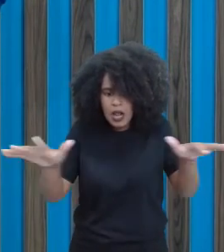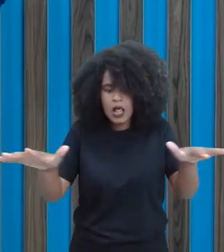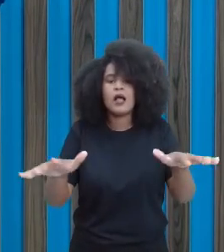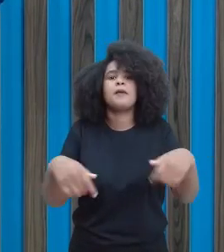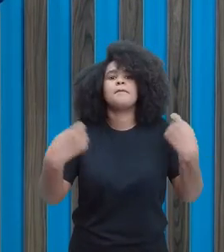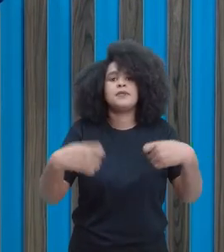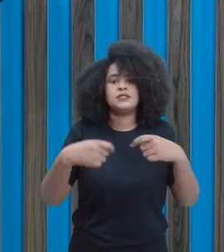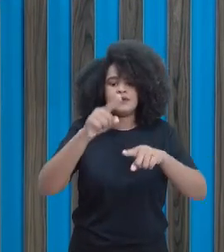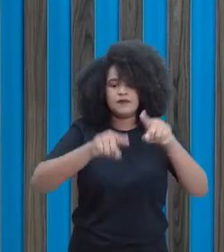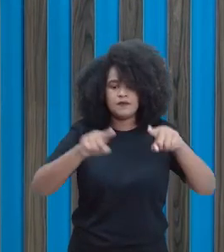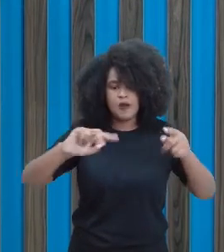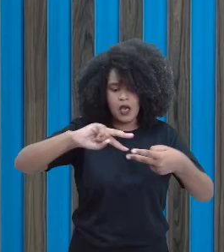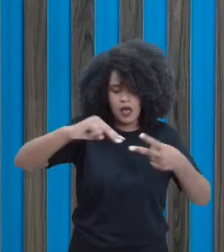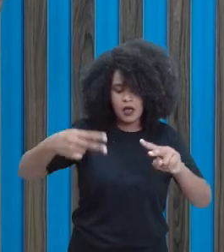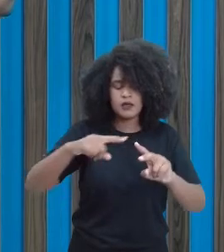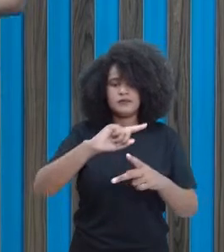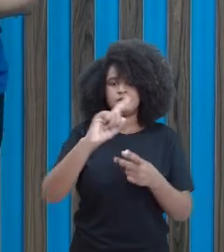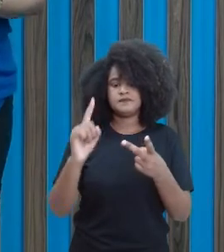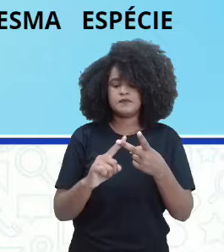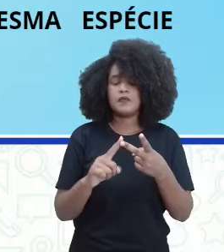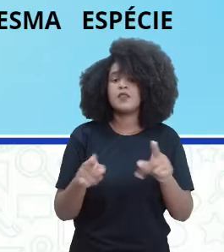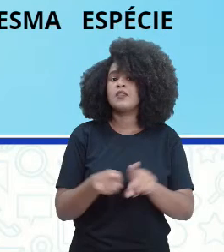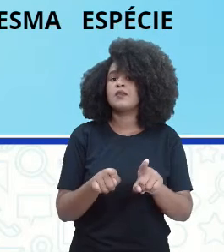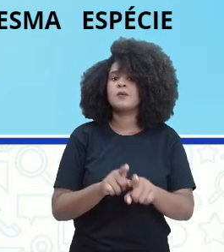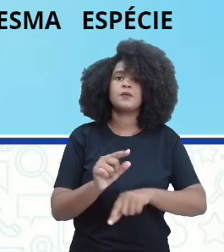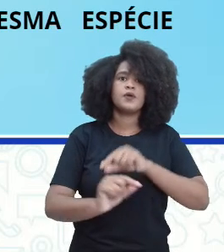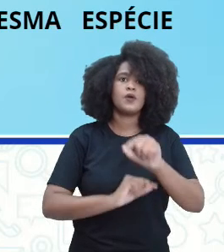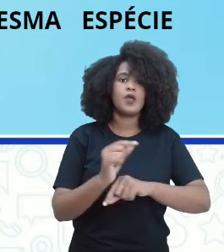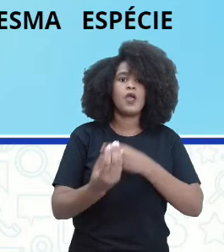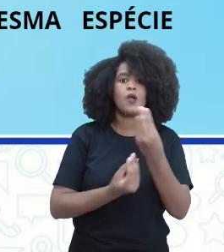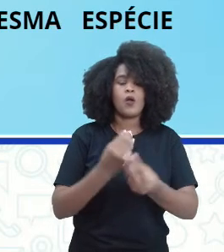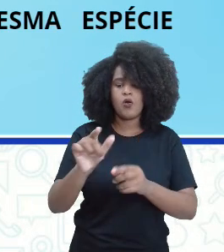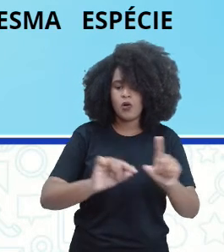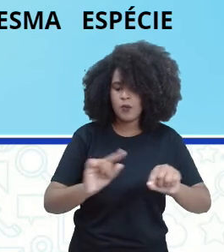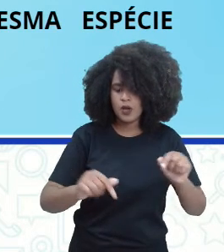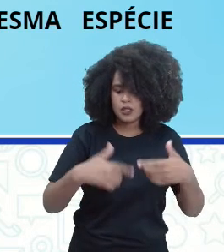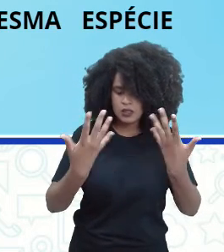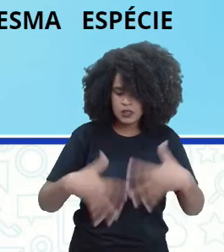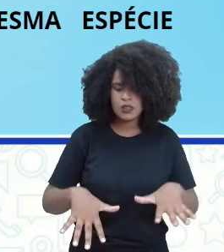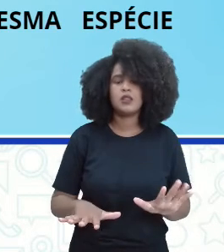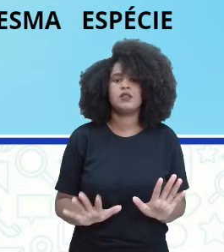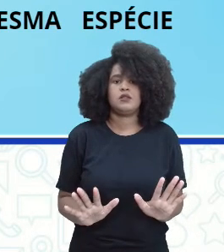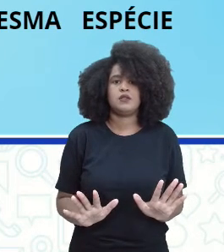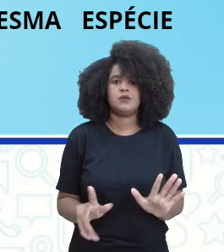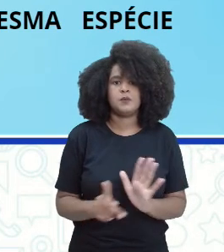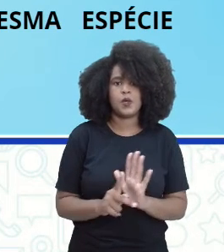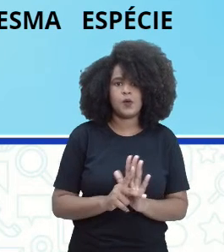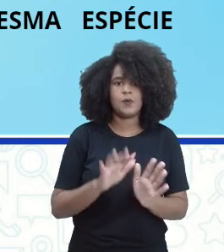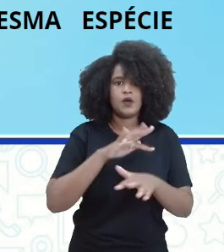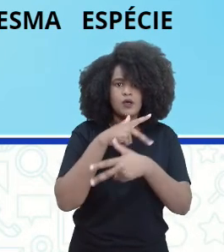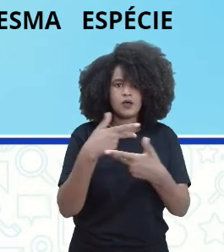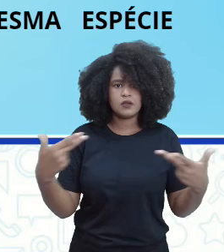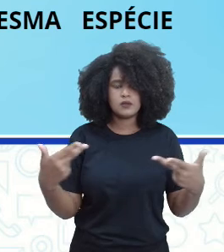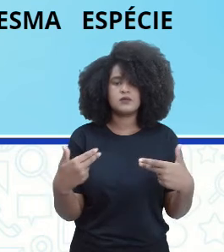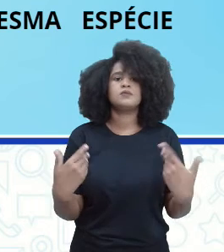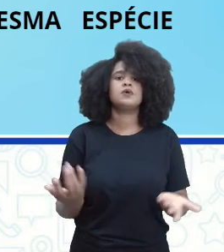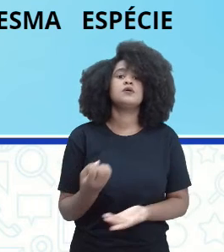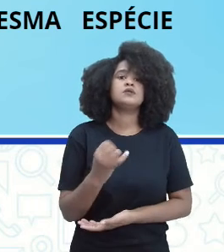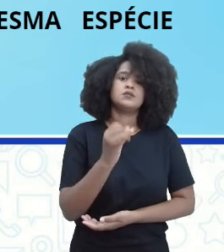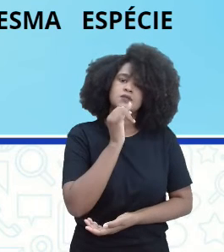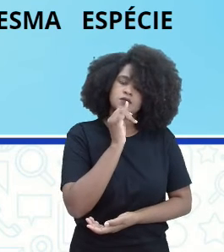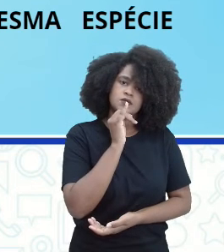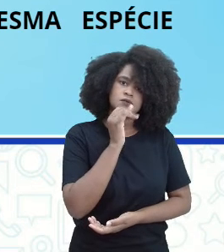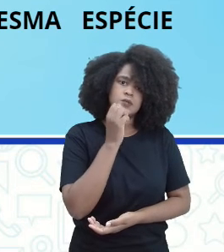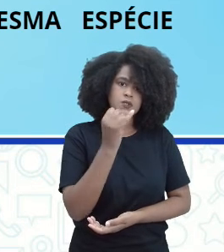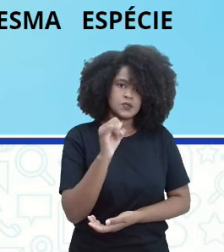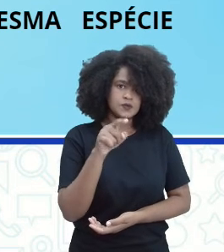A segunda aqui, ó, atuação do processo de seleção natural, né? Então, se você é